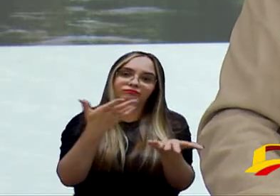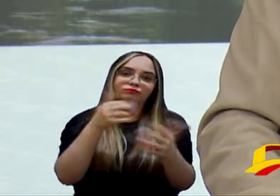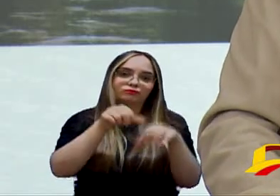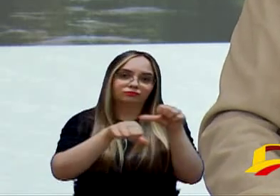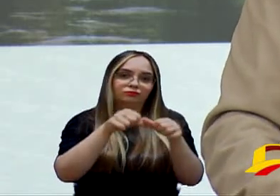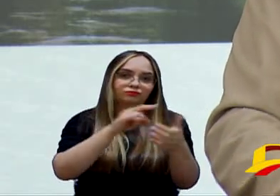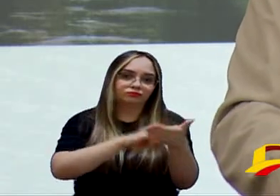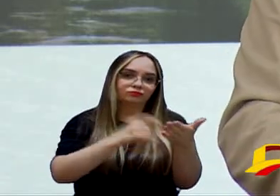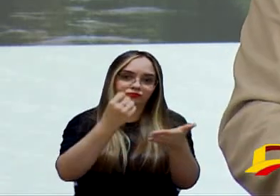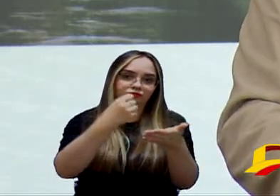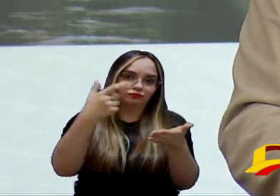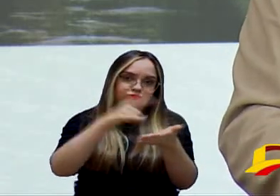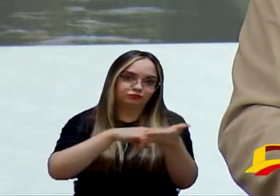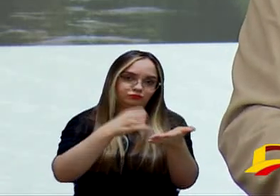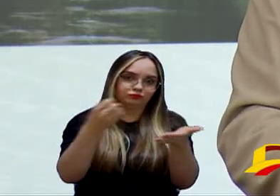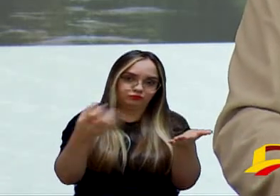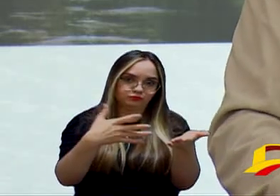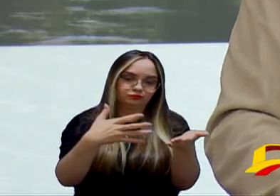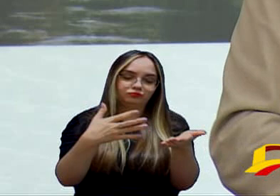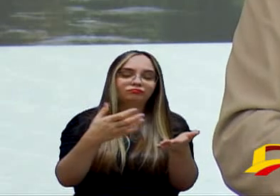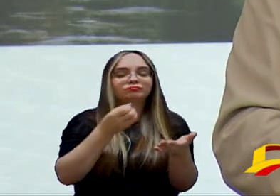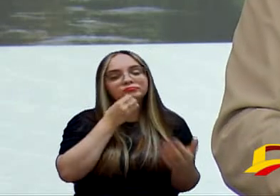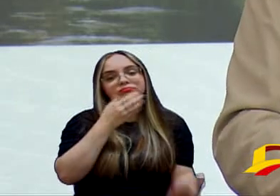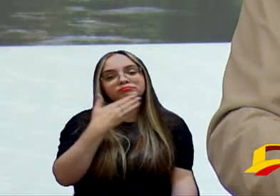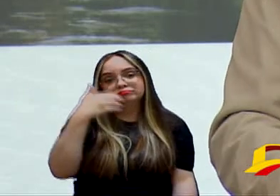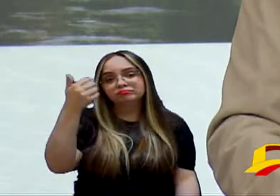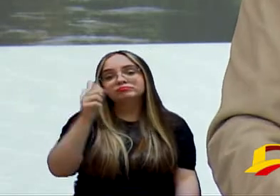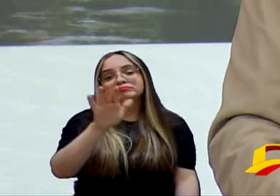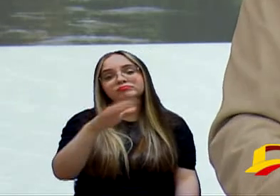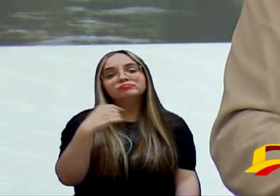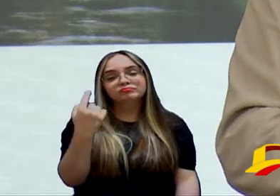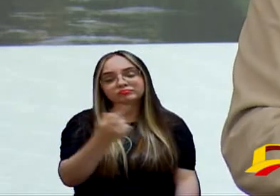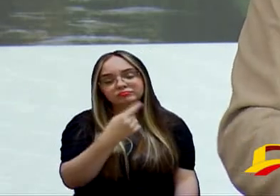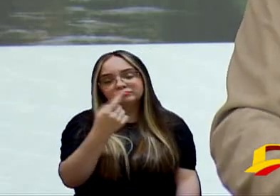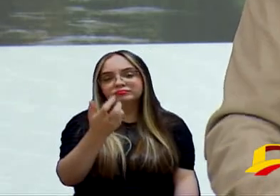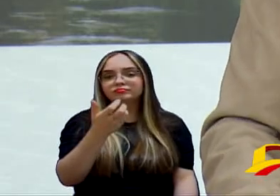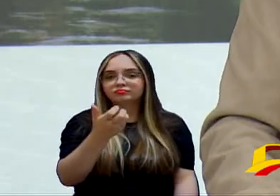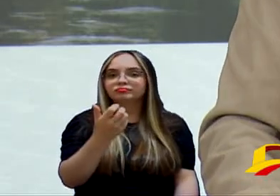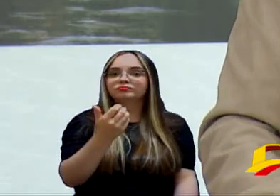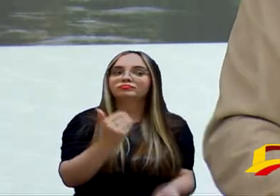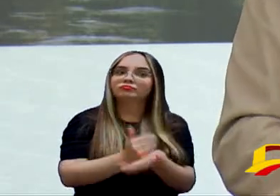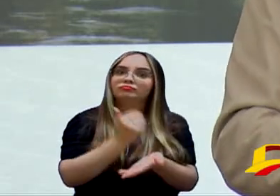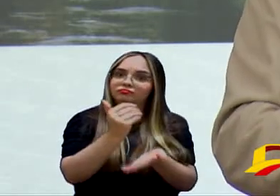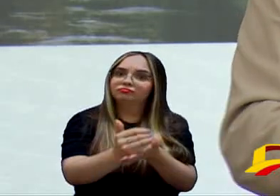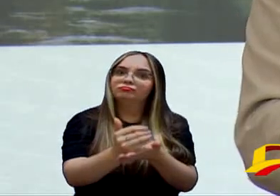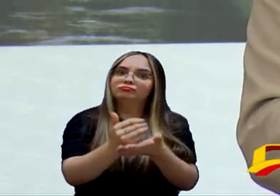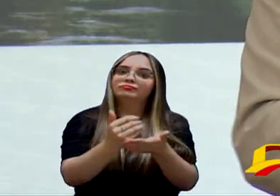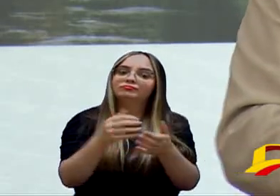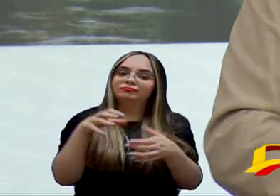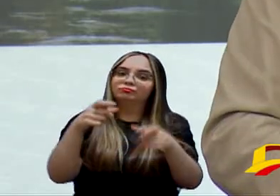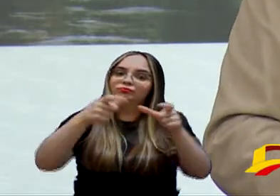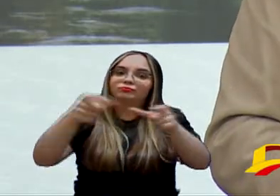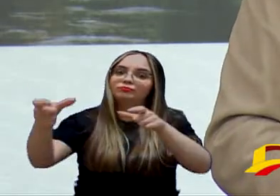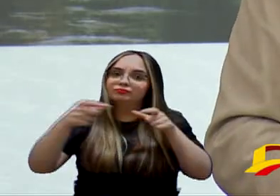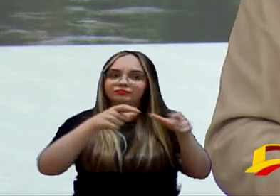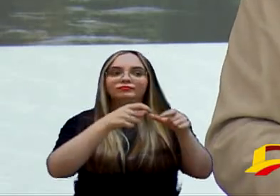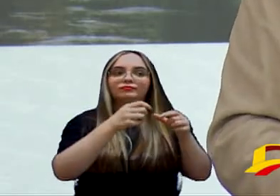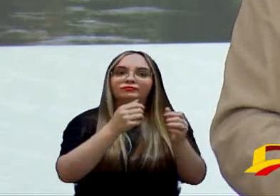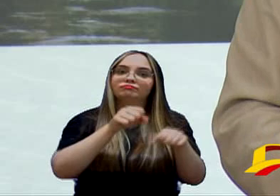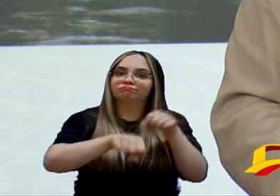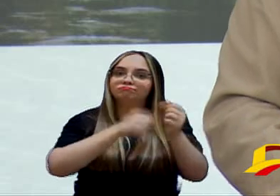muito pelo contrato novo mas a gente quer mais pontos para essas pessoas se locomover e deixar suas